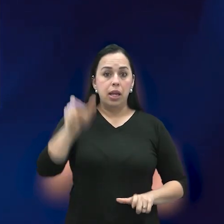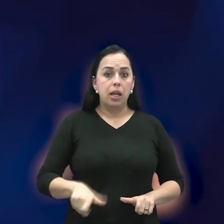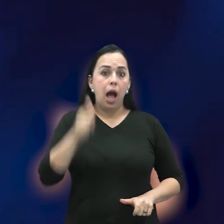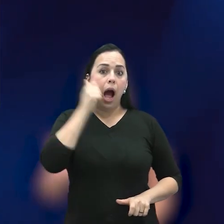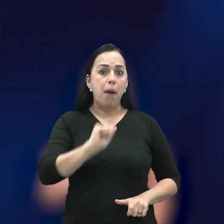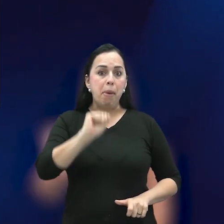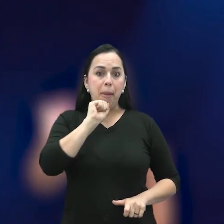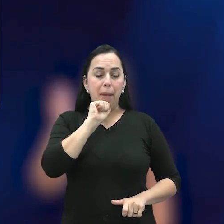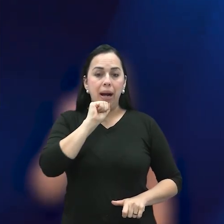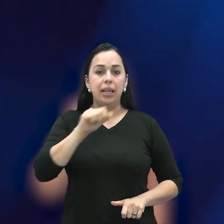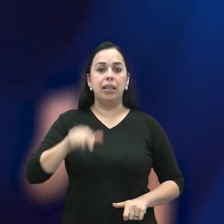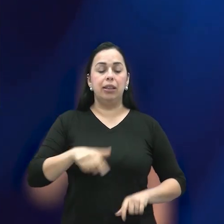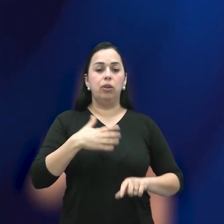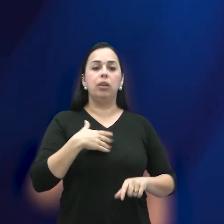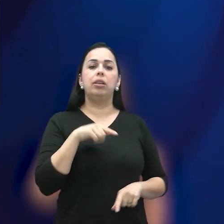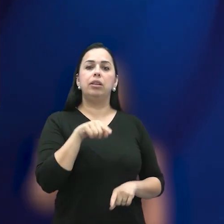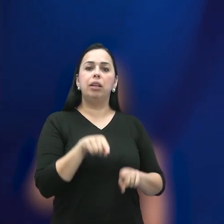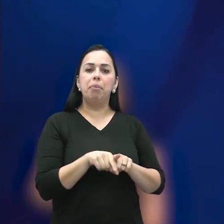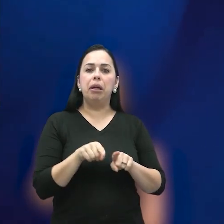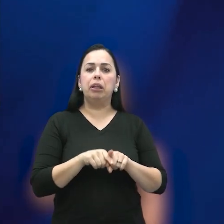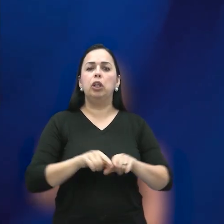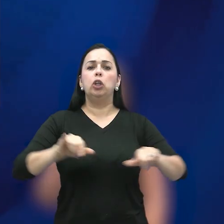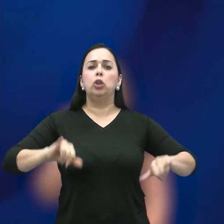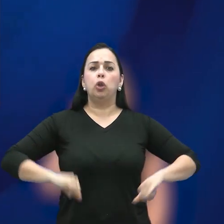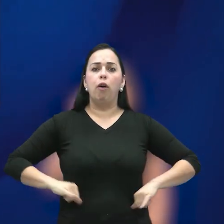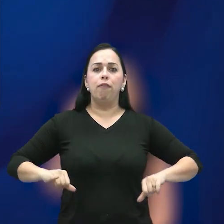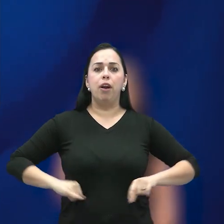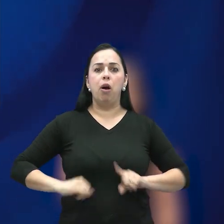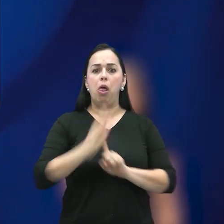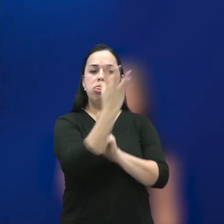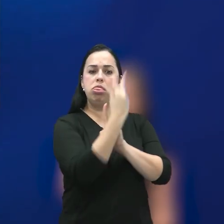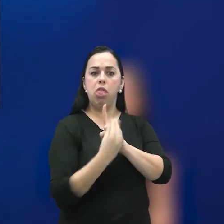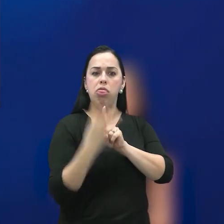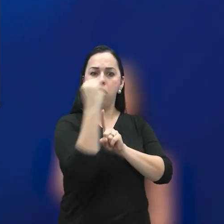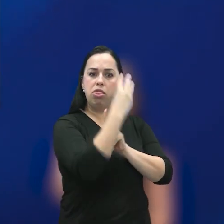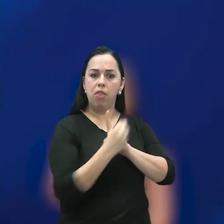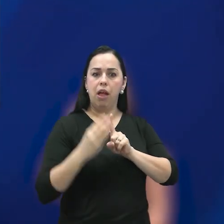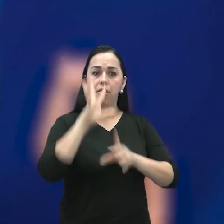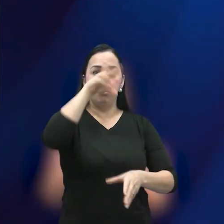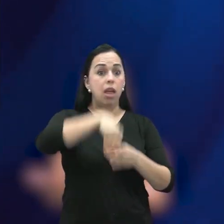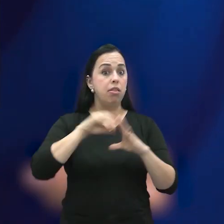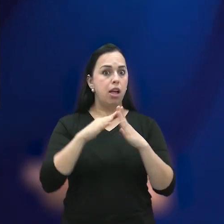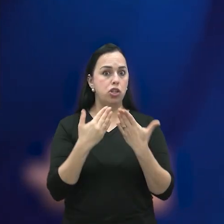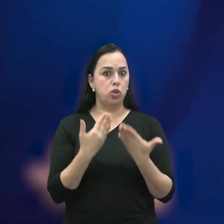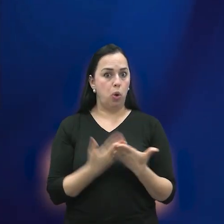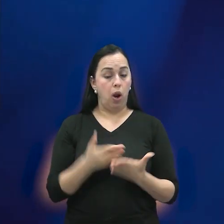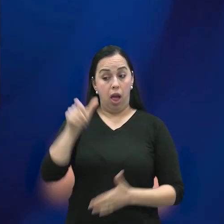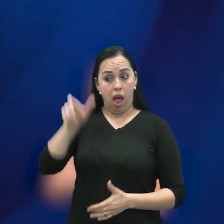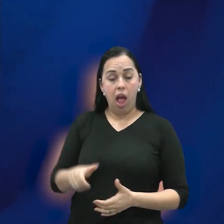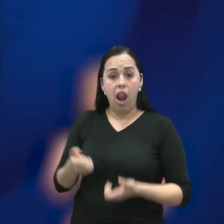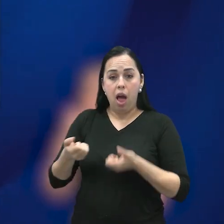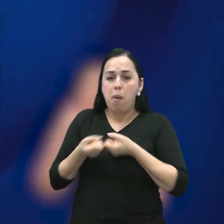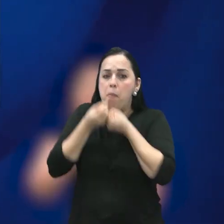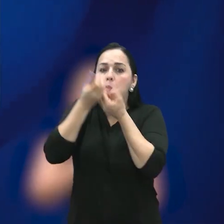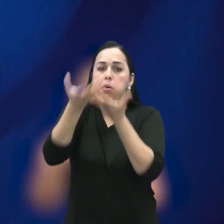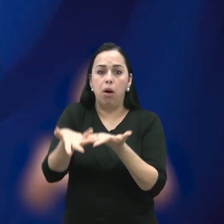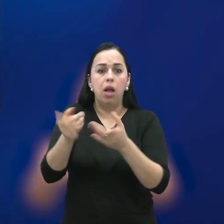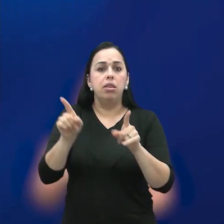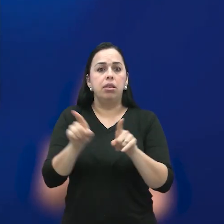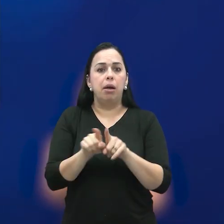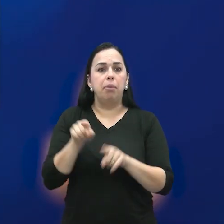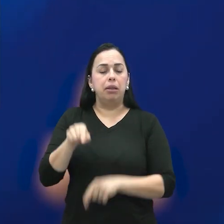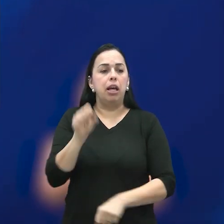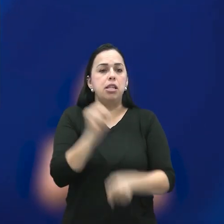com o relato da mãe de uma criança que teria sofrido abuso por um colega da escola. Segundo o depoimento, a